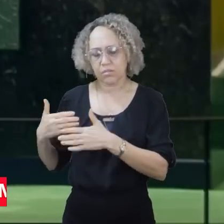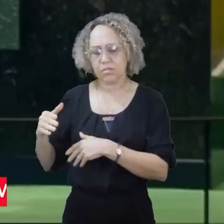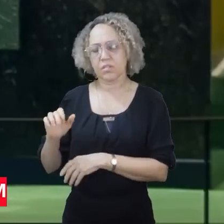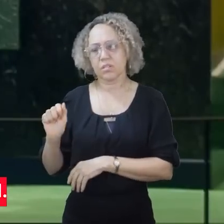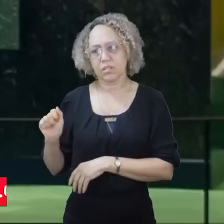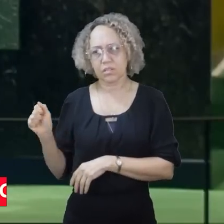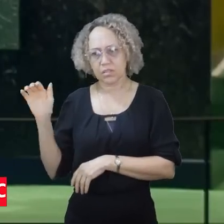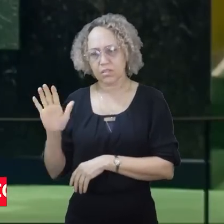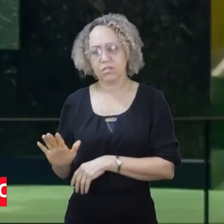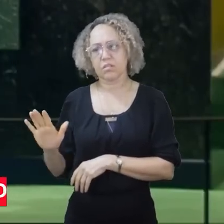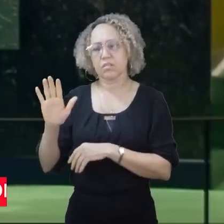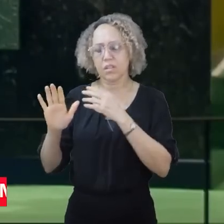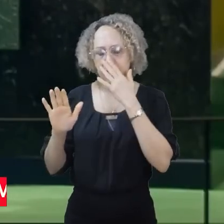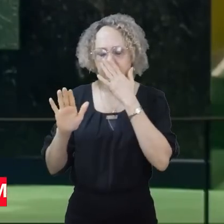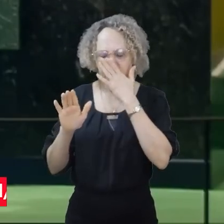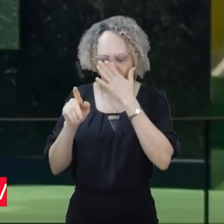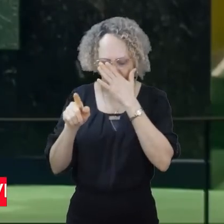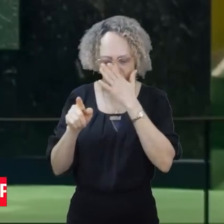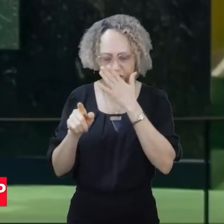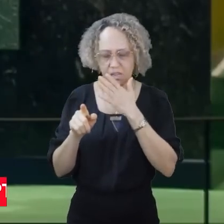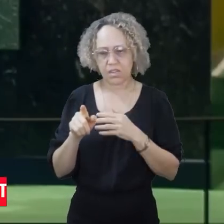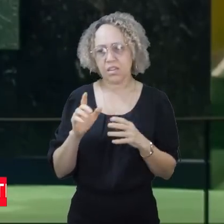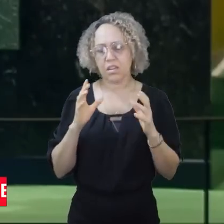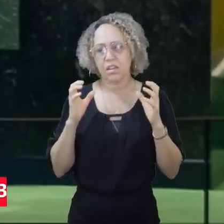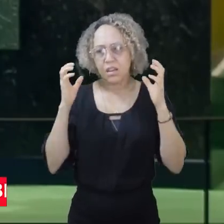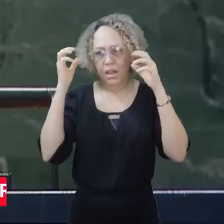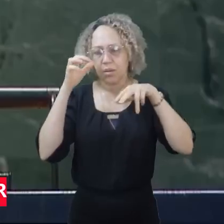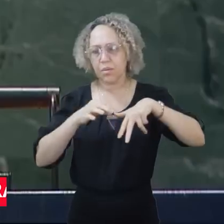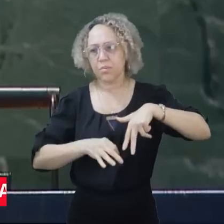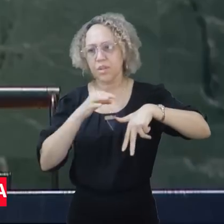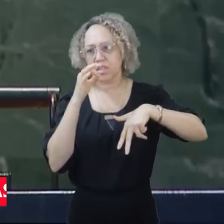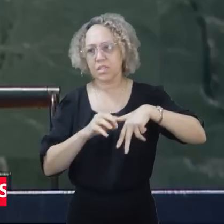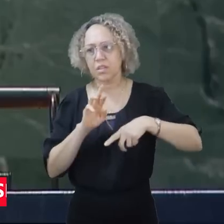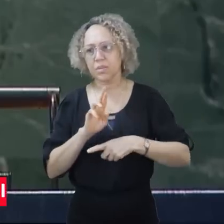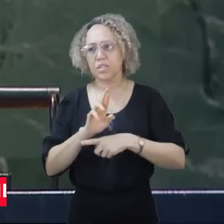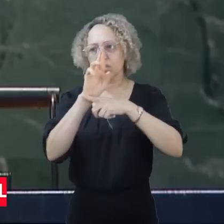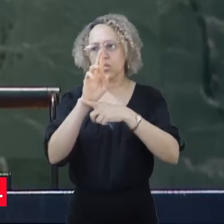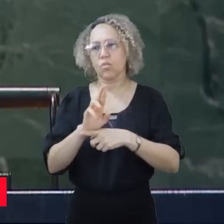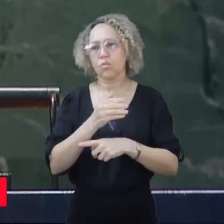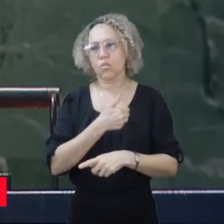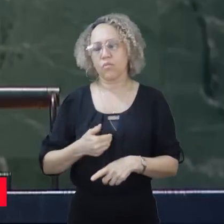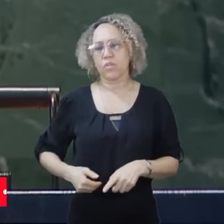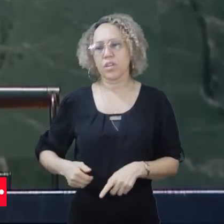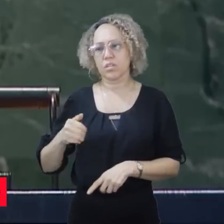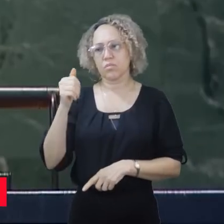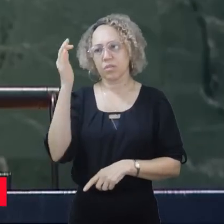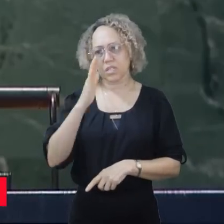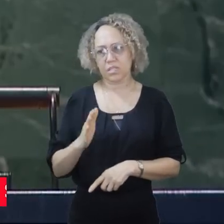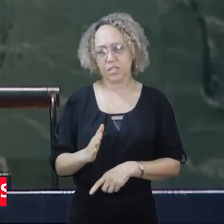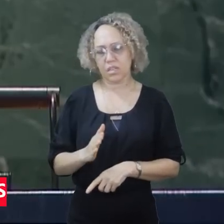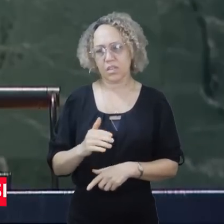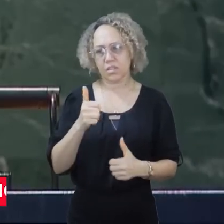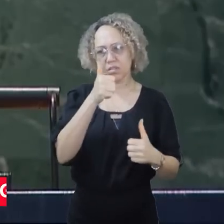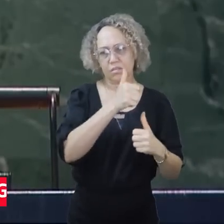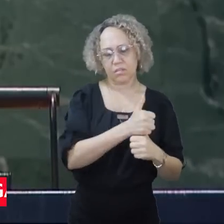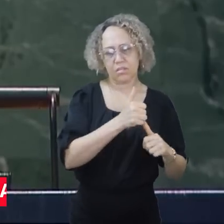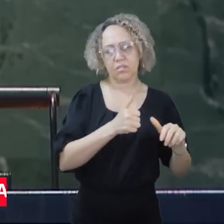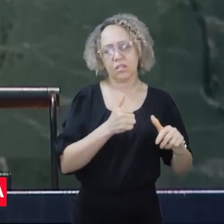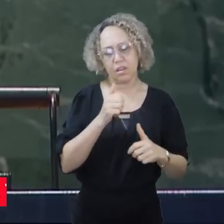Franco, representou o governo brasileiro no evento e ressaltou que as políticas de reparação histórica são um